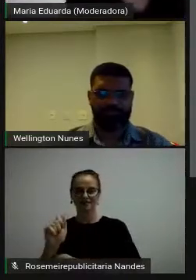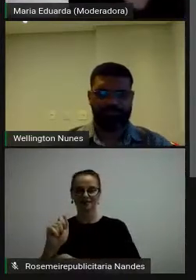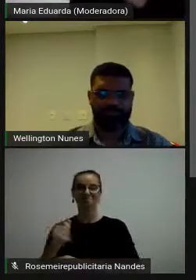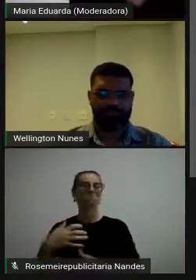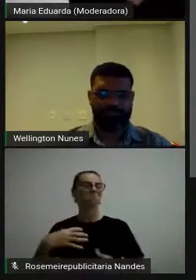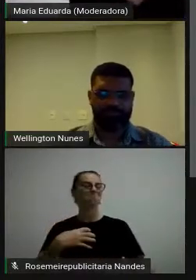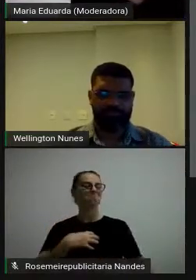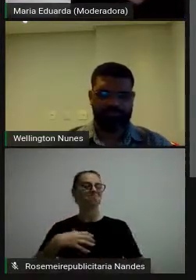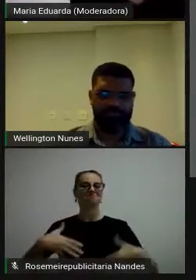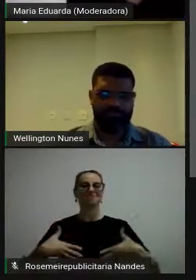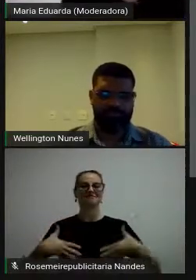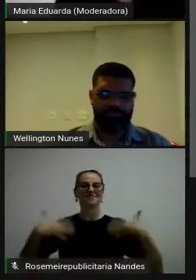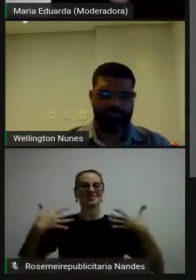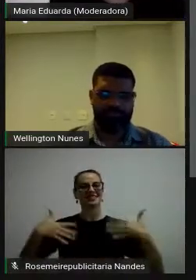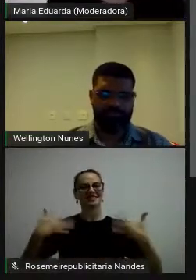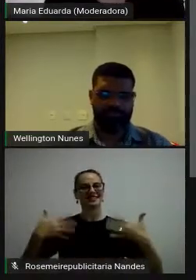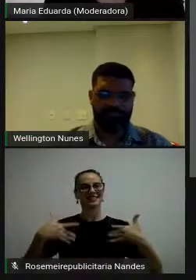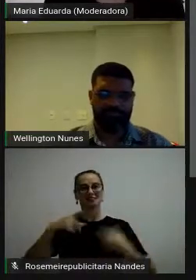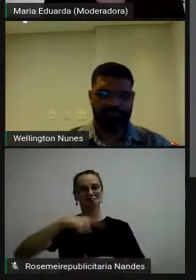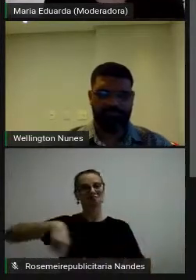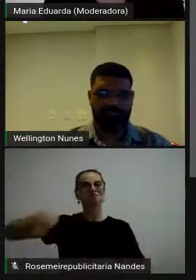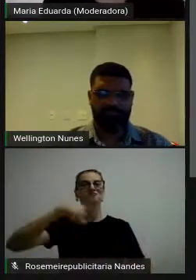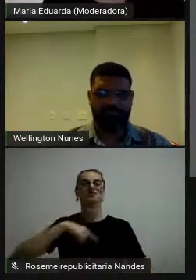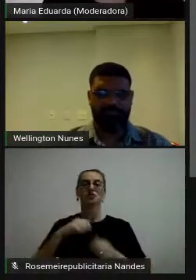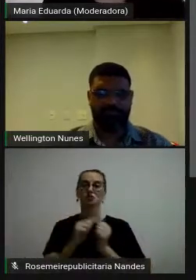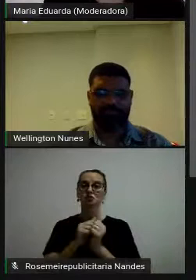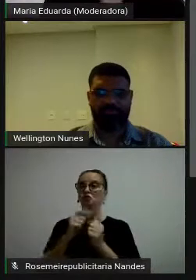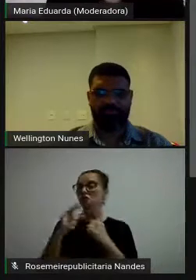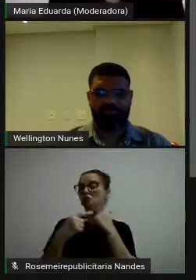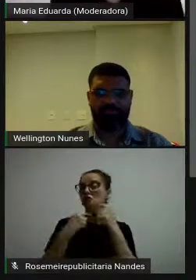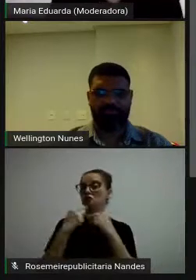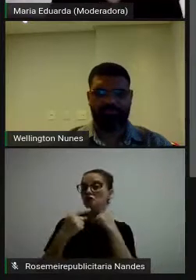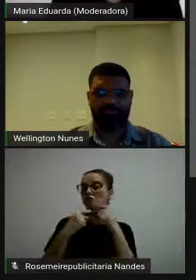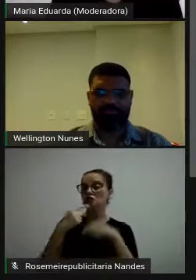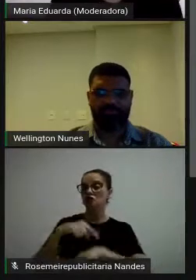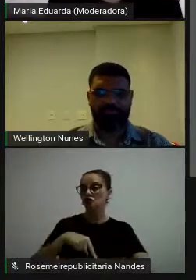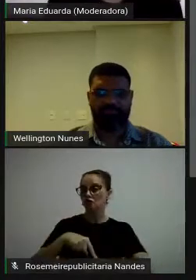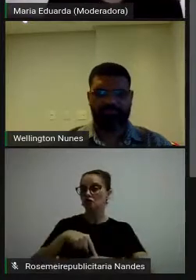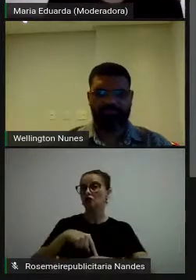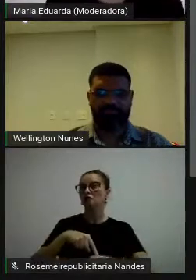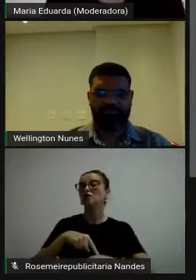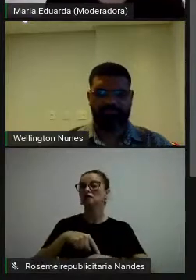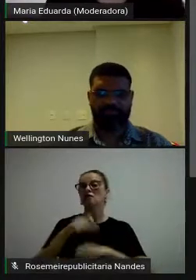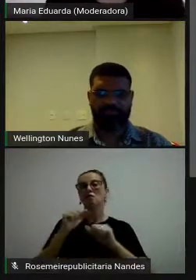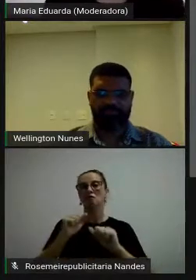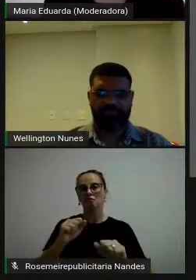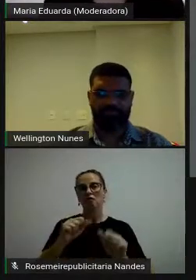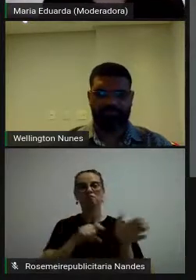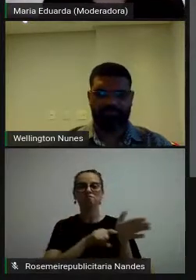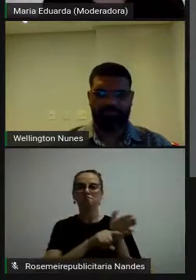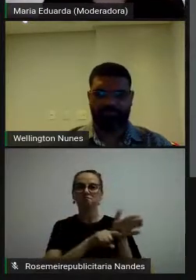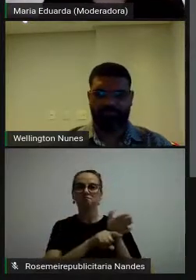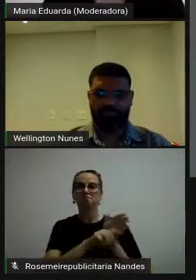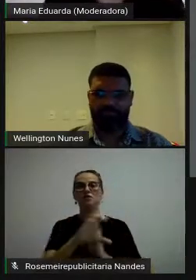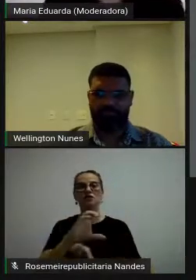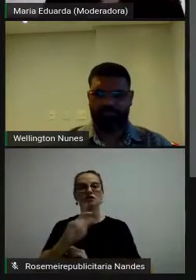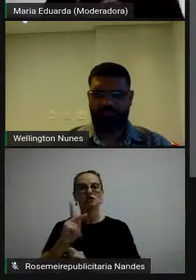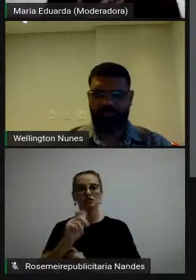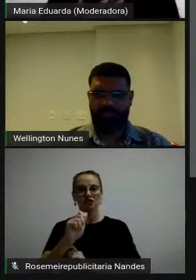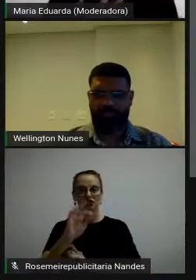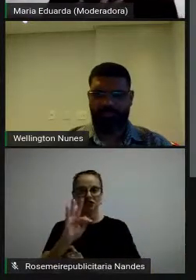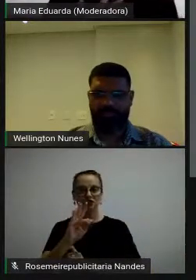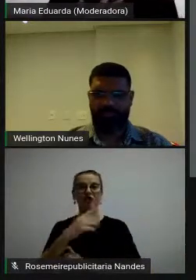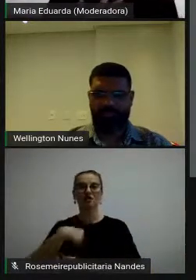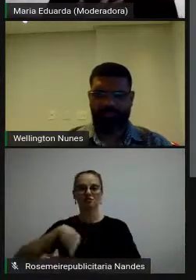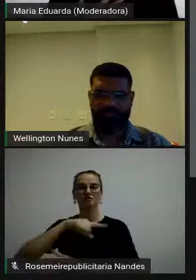em vocês estarem aqui. Qualquer dúvida que vocês tiverem durante o evento, basta mandar no chat que nós tentaremos atender a todos vocês. Meu nome é